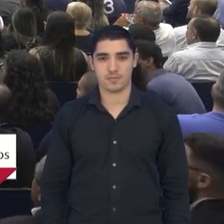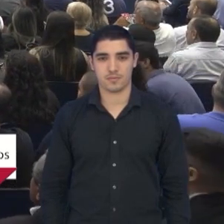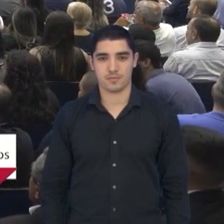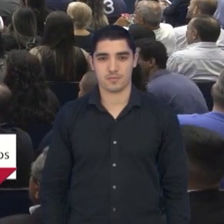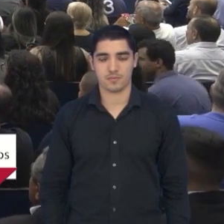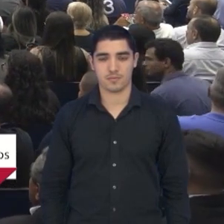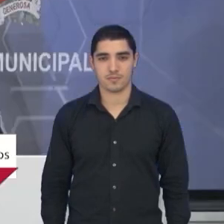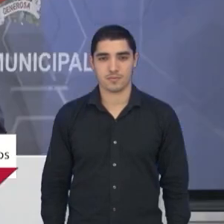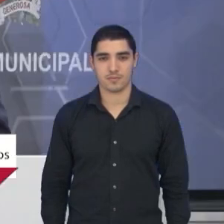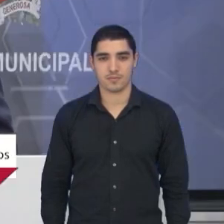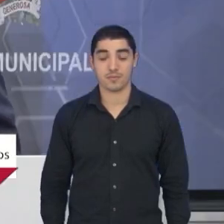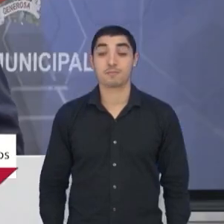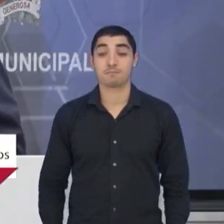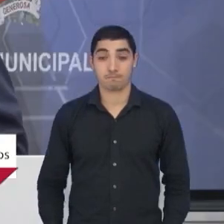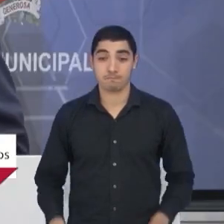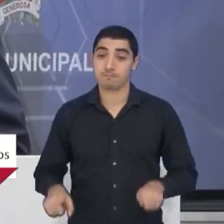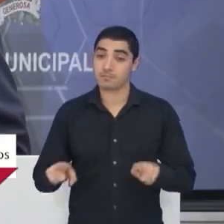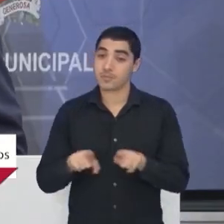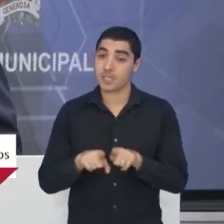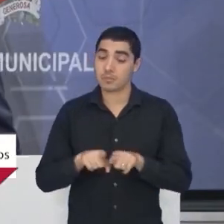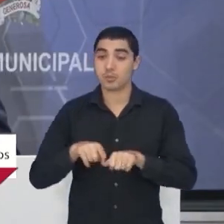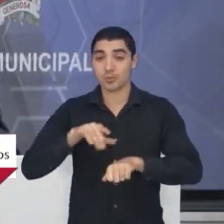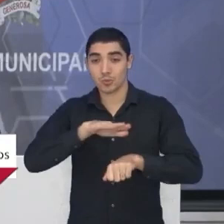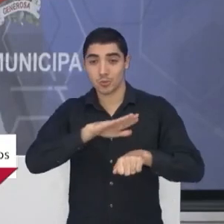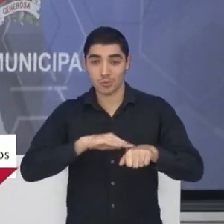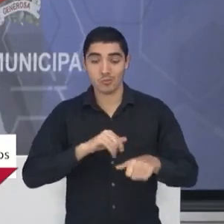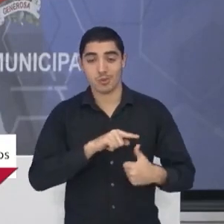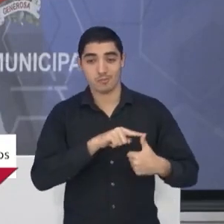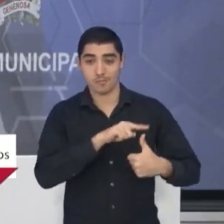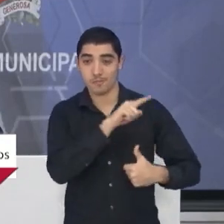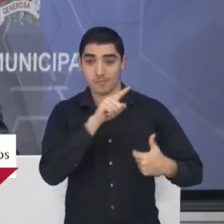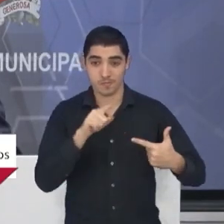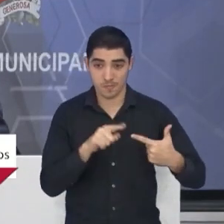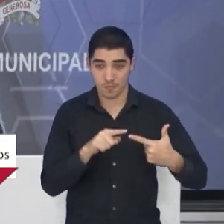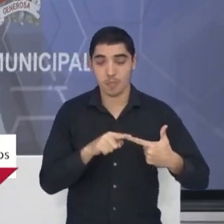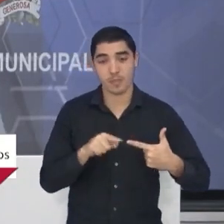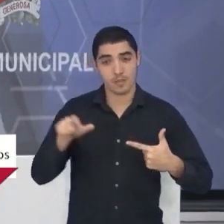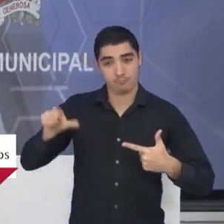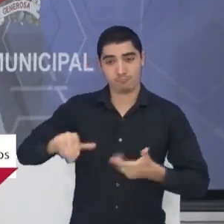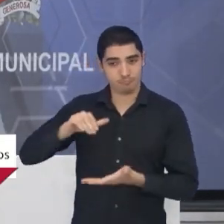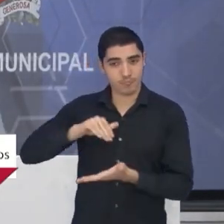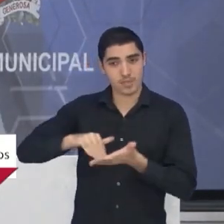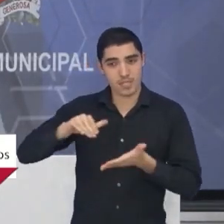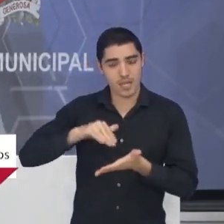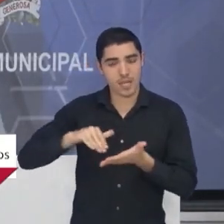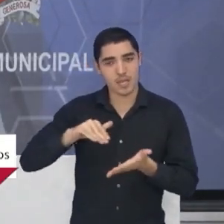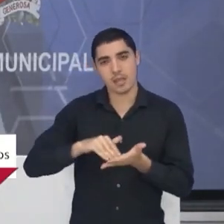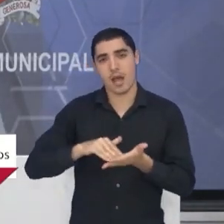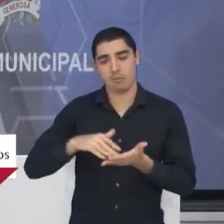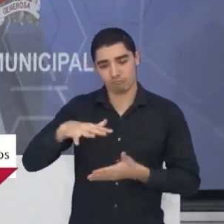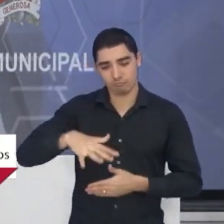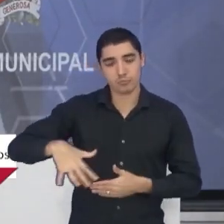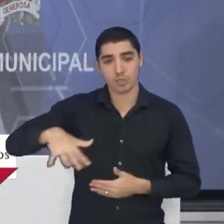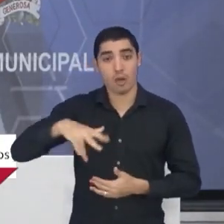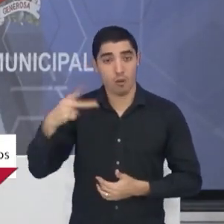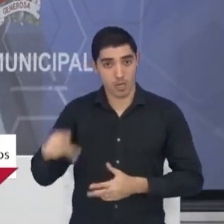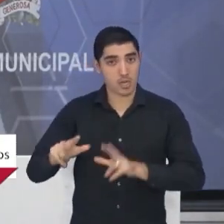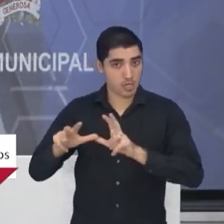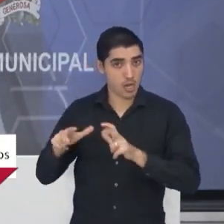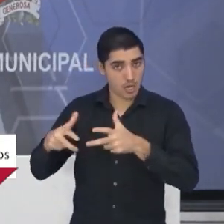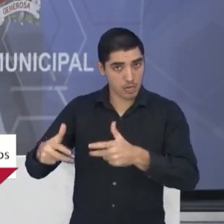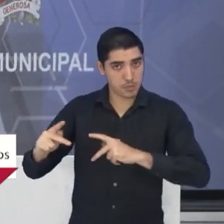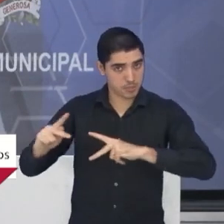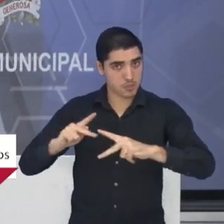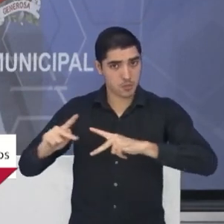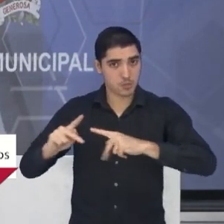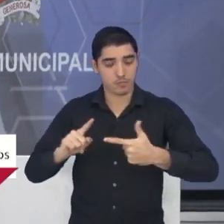Costa nós convidamos também a compor a nossa mesa de honra o secretário diretor geral substituto da Câmara Municipal de São